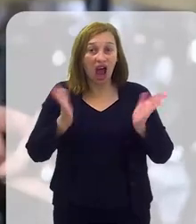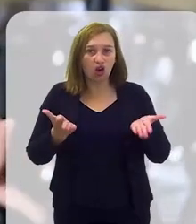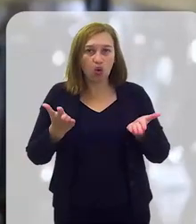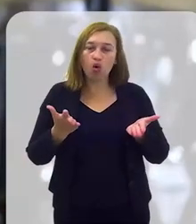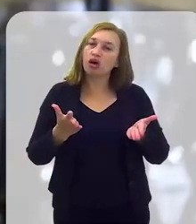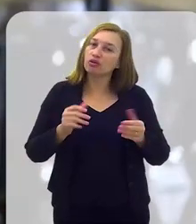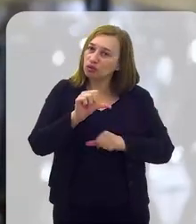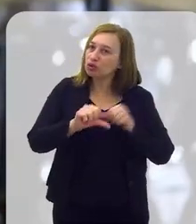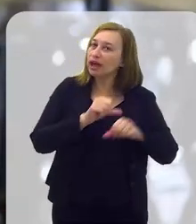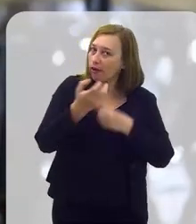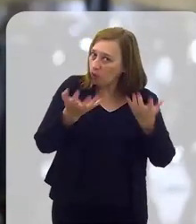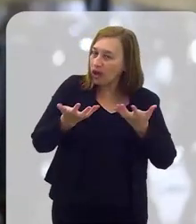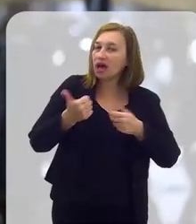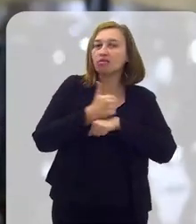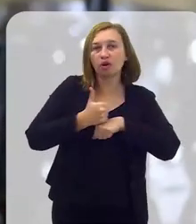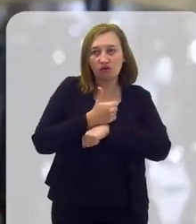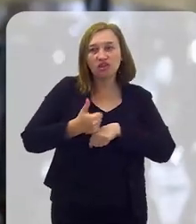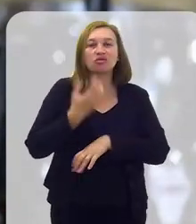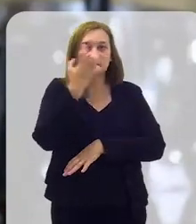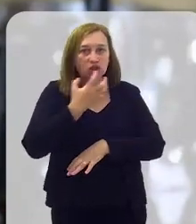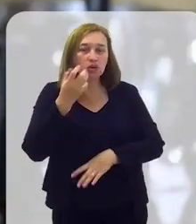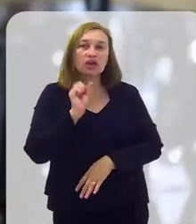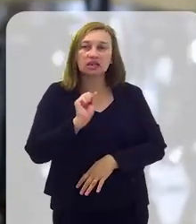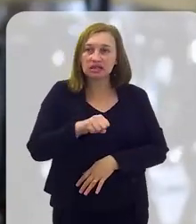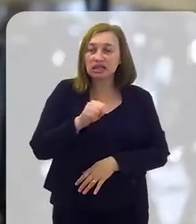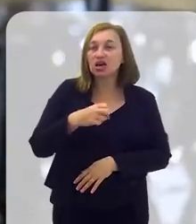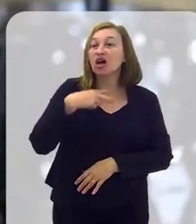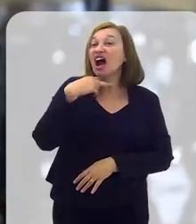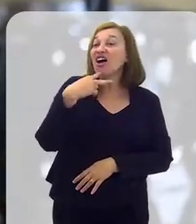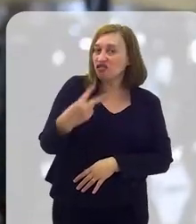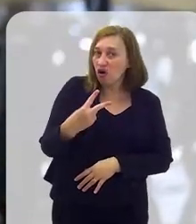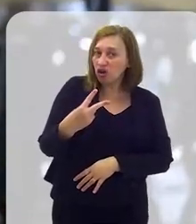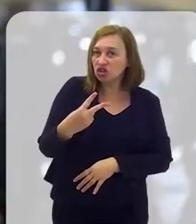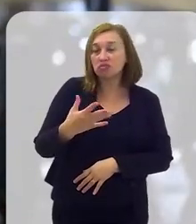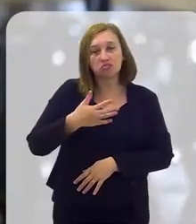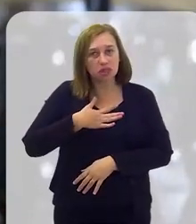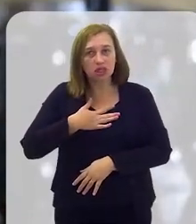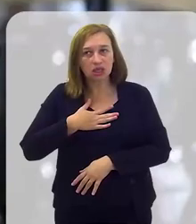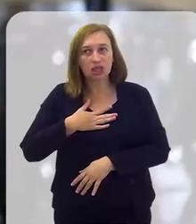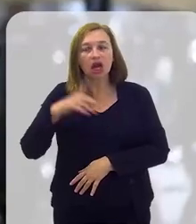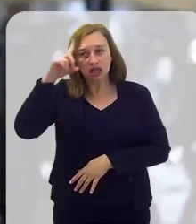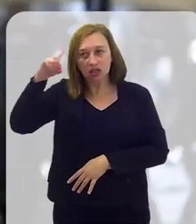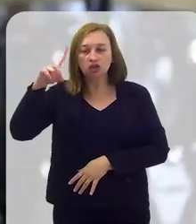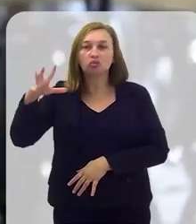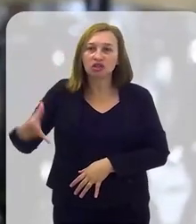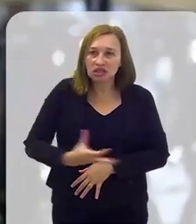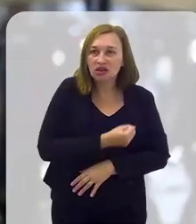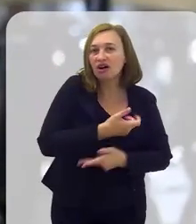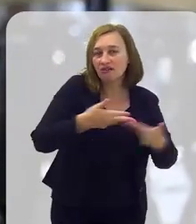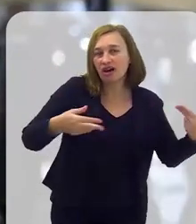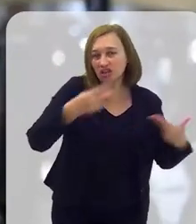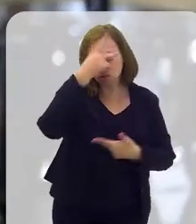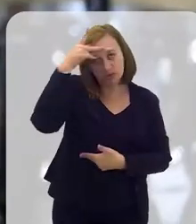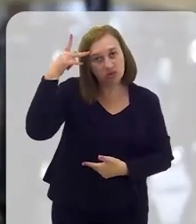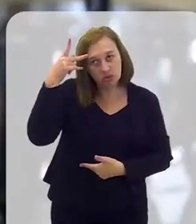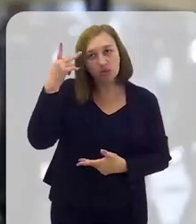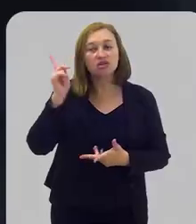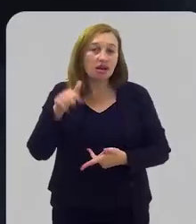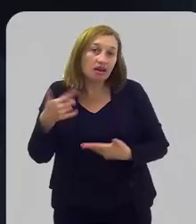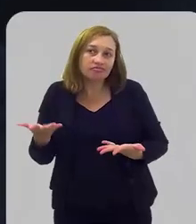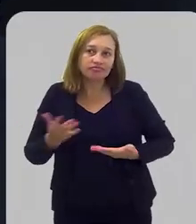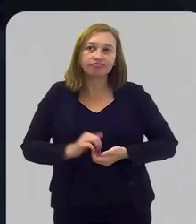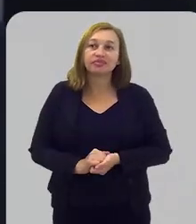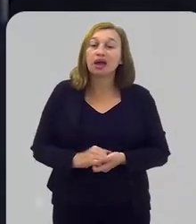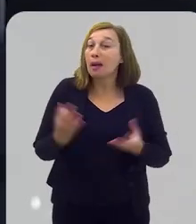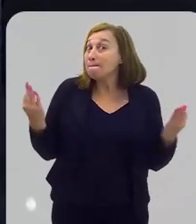ouvir o que Deus tem para fazer sabe eu acho que através da voz da minha voz Deus pode salvar muitas pessoas e